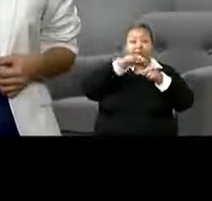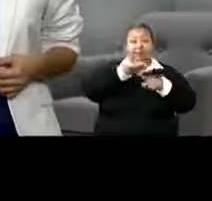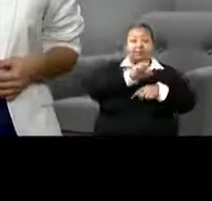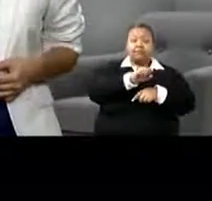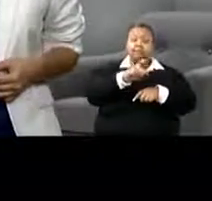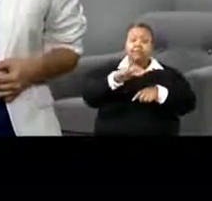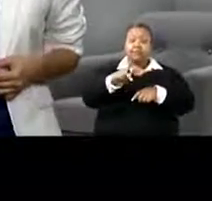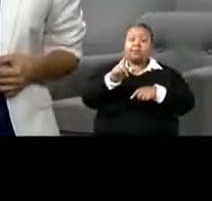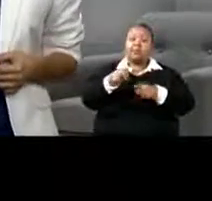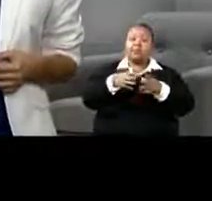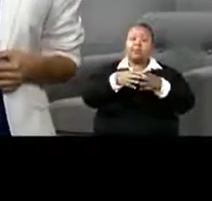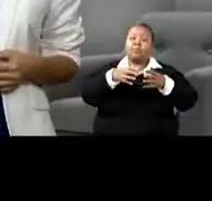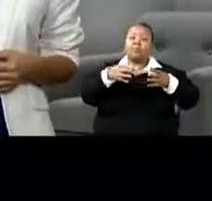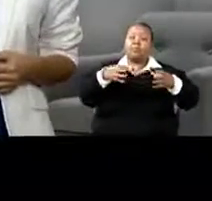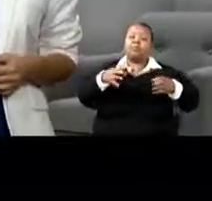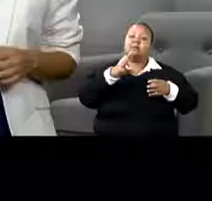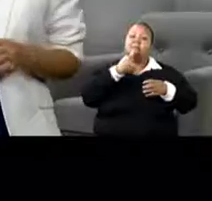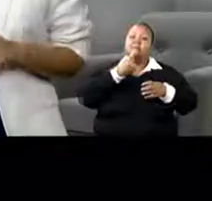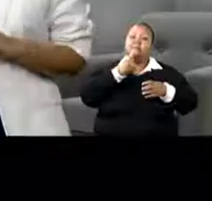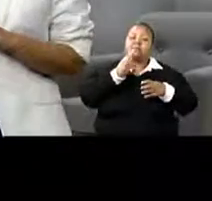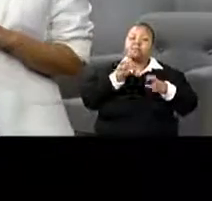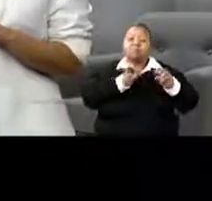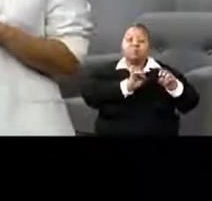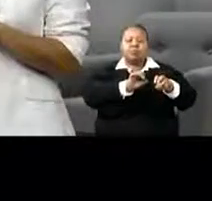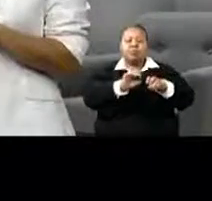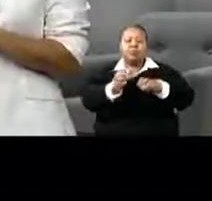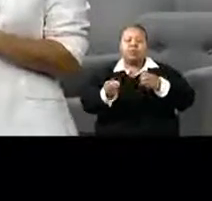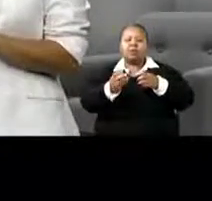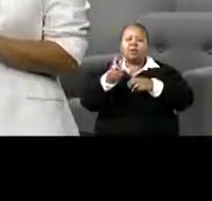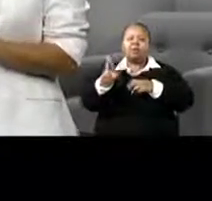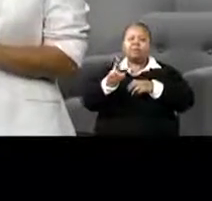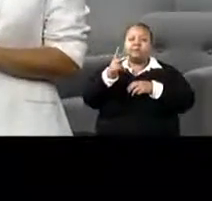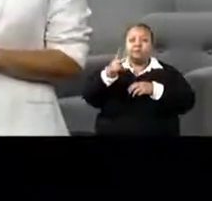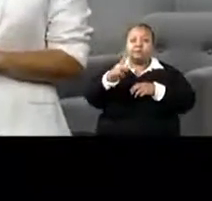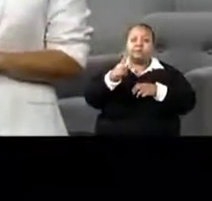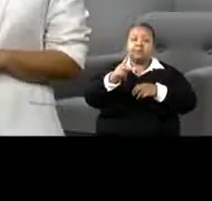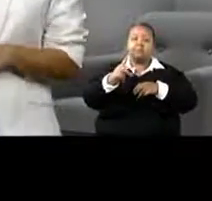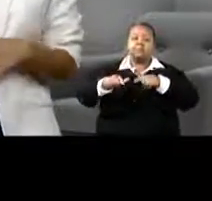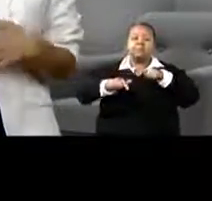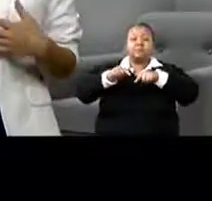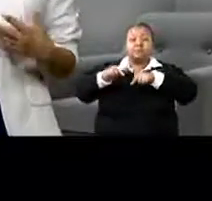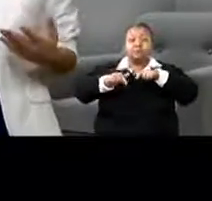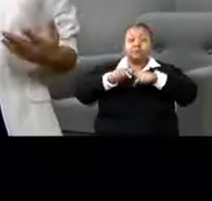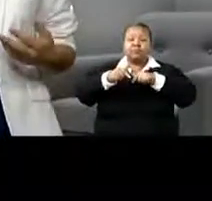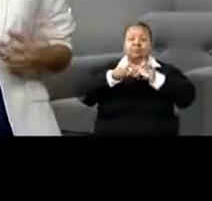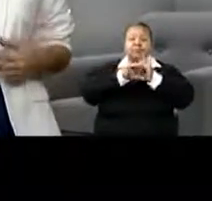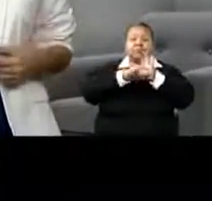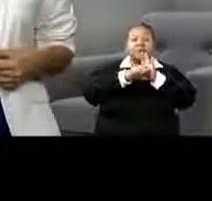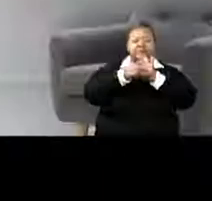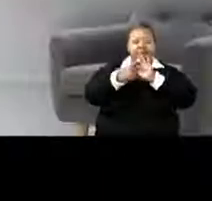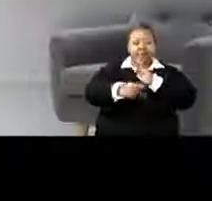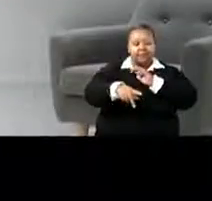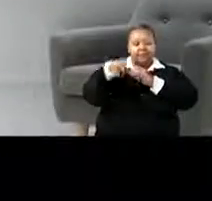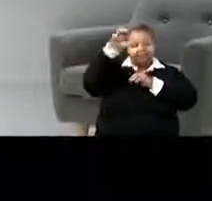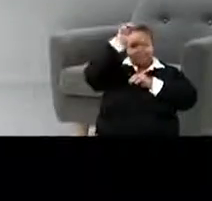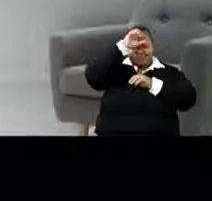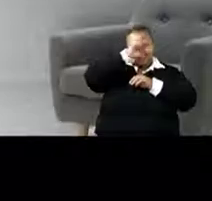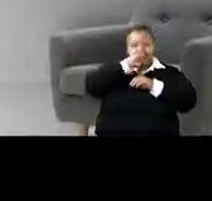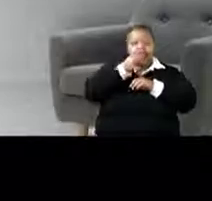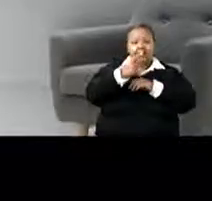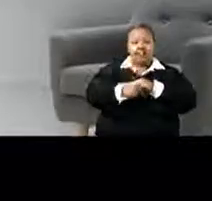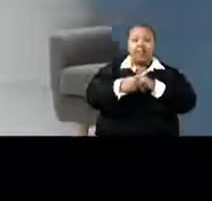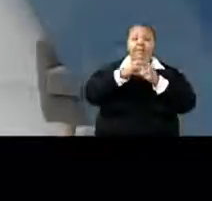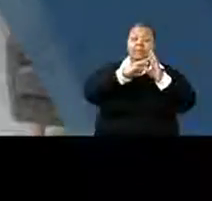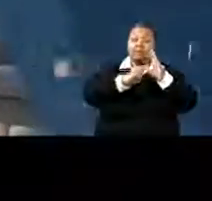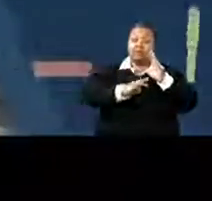sts é ampliar o seu conhecimento e te ensinar a como utilizar na sua realidade profissional os conceitos vistos aqui essa é